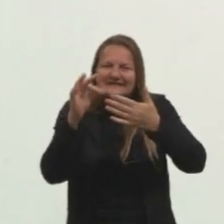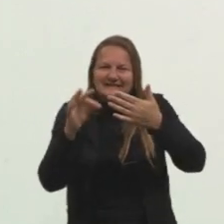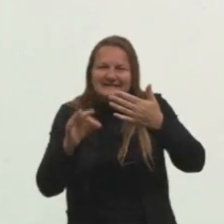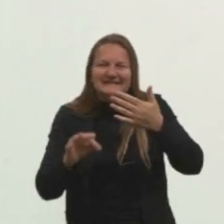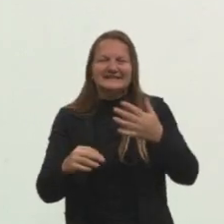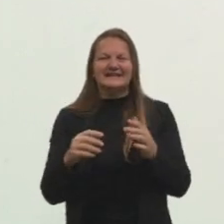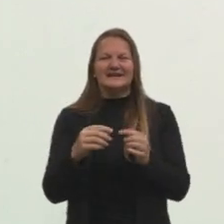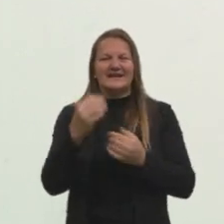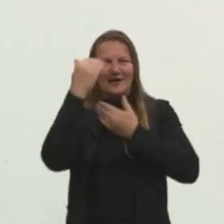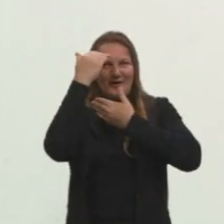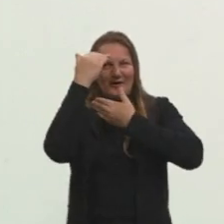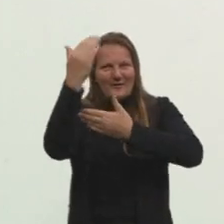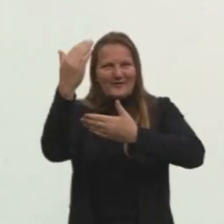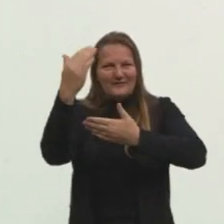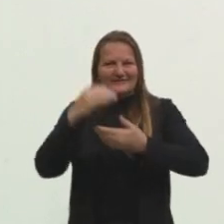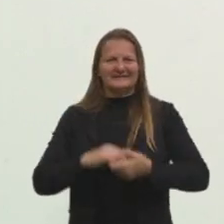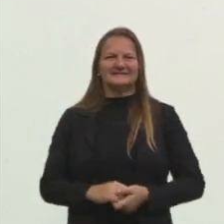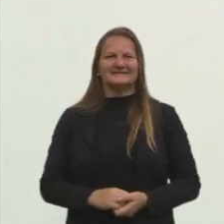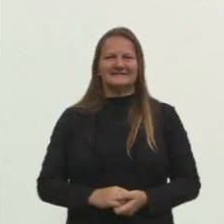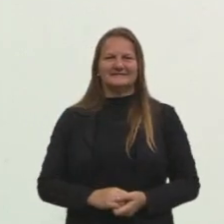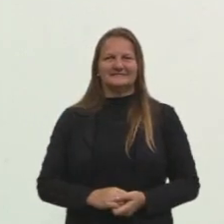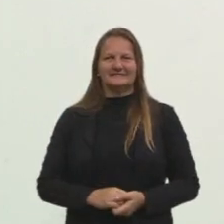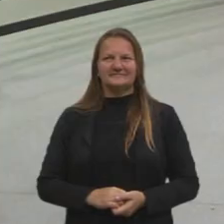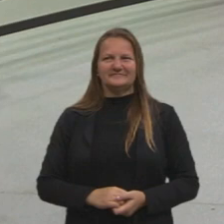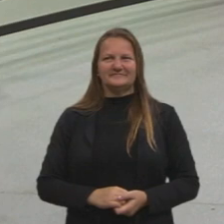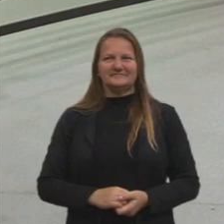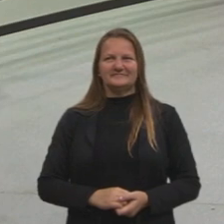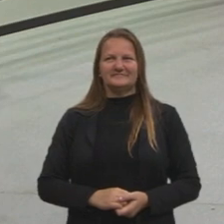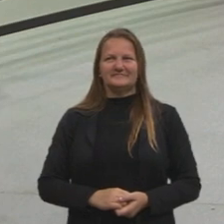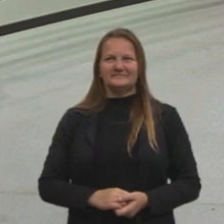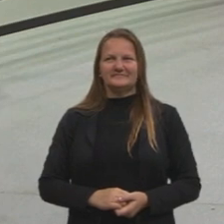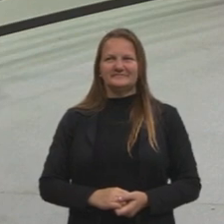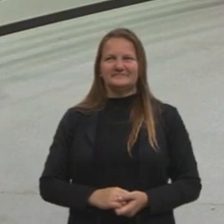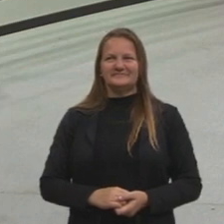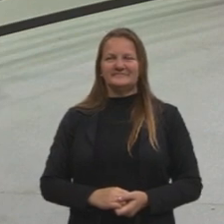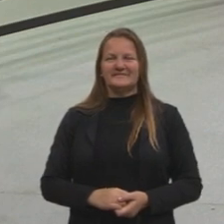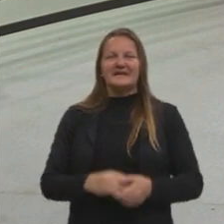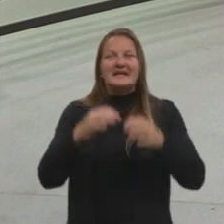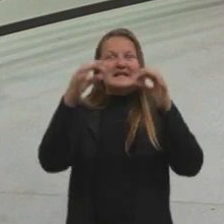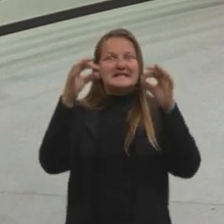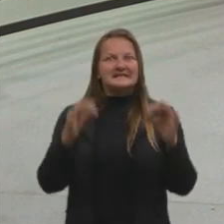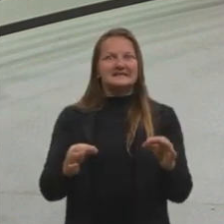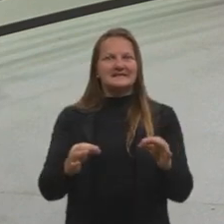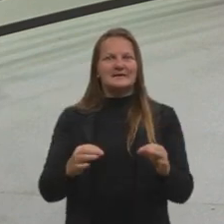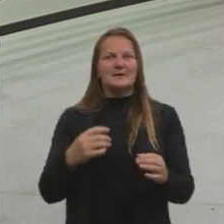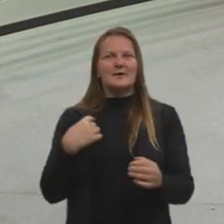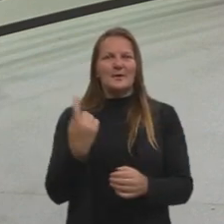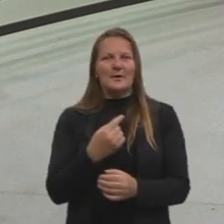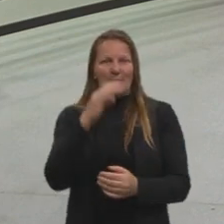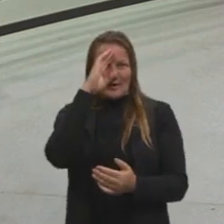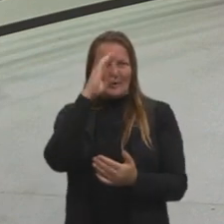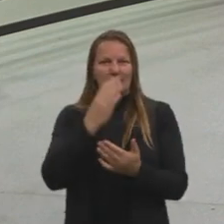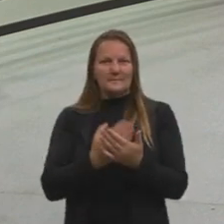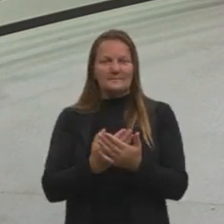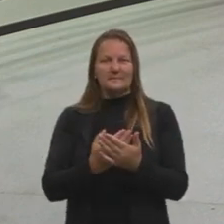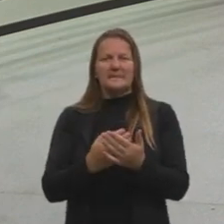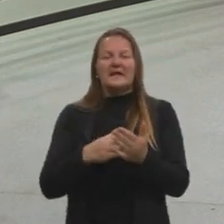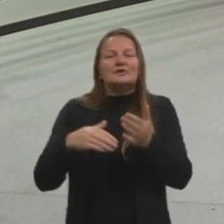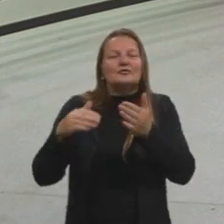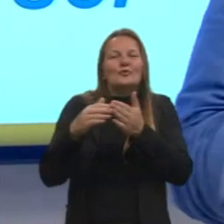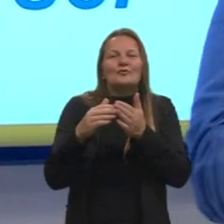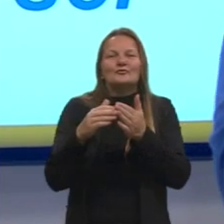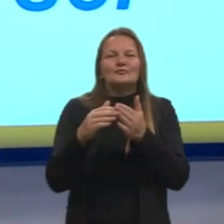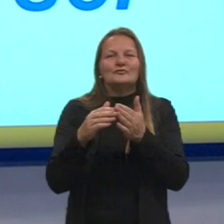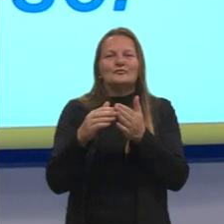só tenho a agradecer mesmo e tenho certeza que o meu agradecimento ele vem da parte de todos os